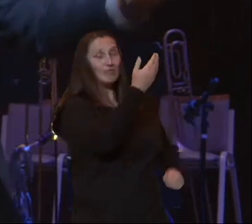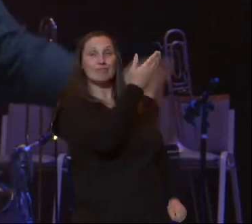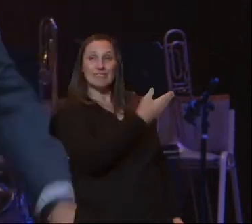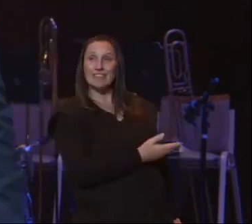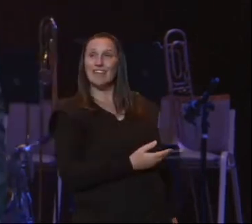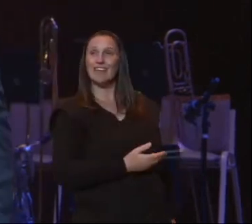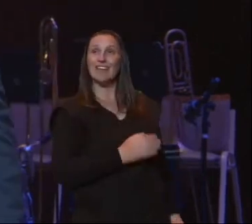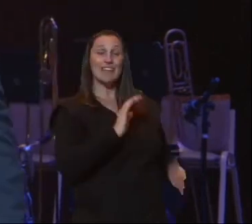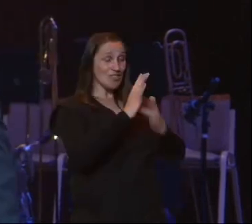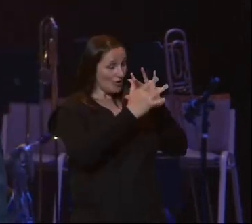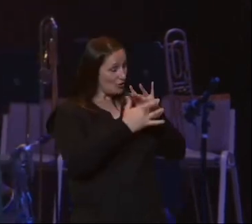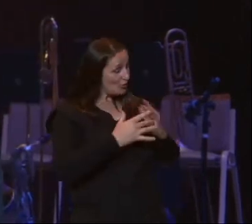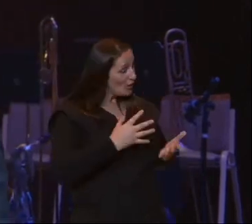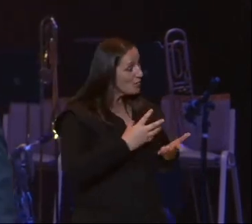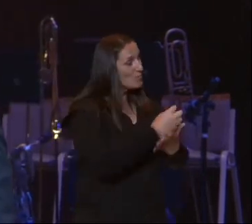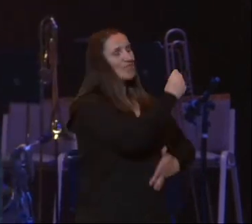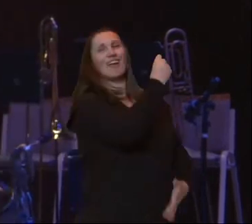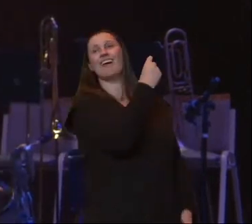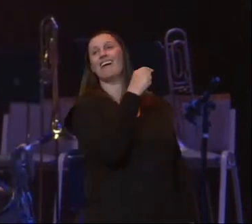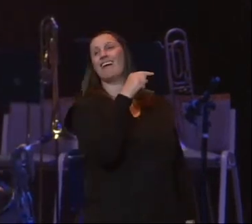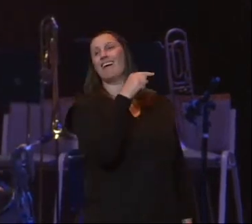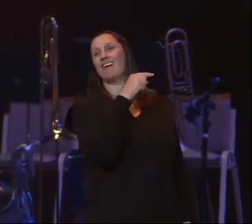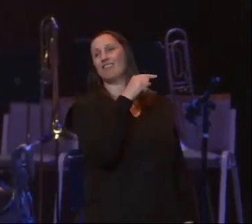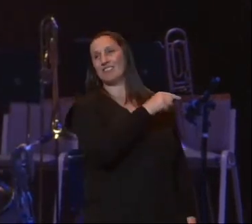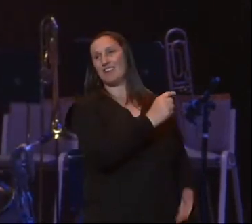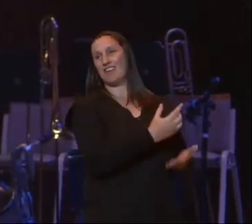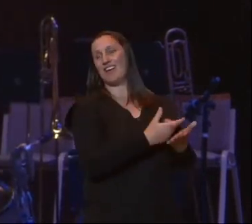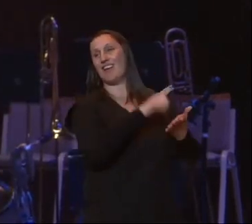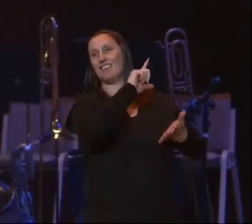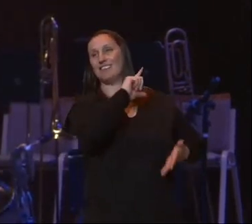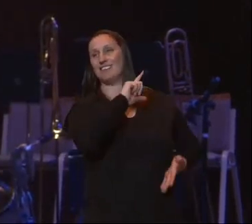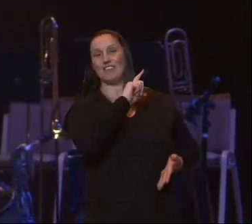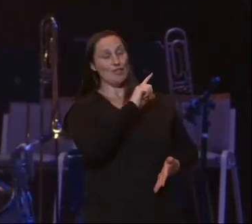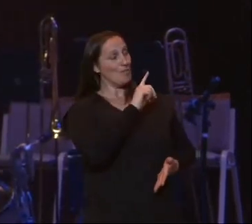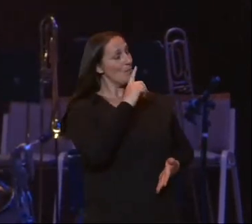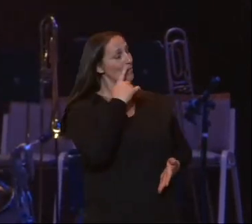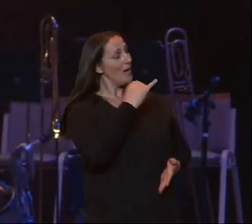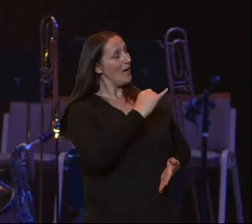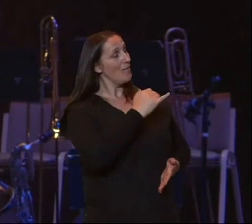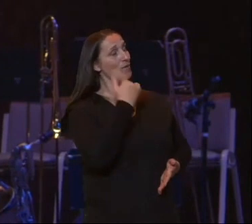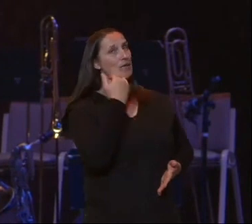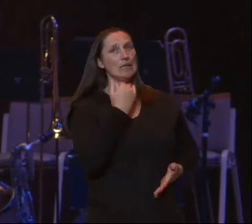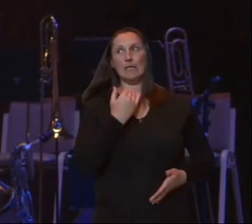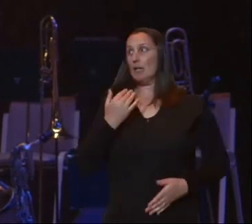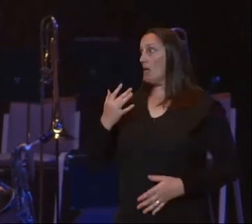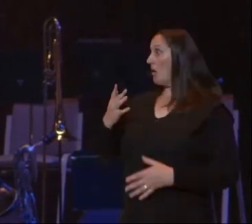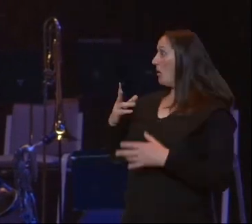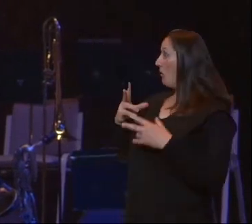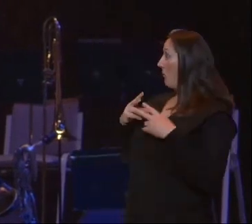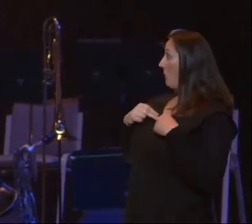Jesus foi te buscar antes. Ele olhou para mim e disse: eu não tinha pensado nisso.